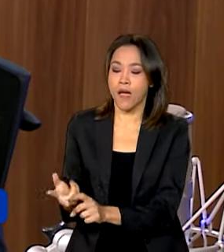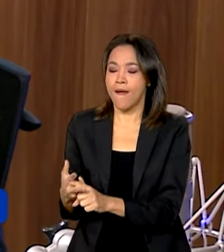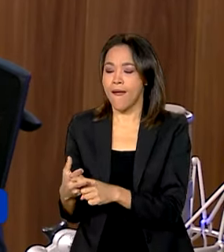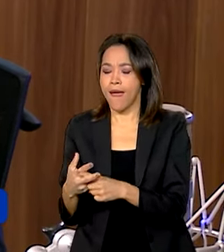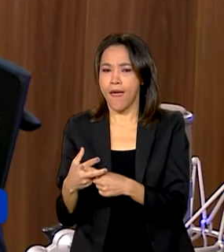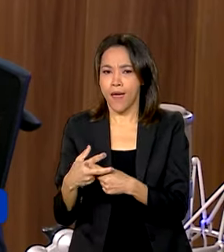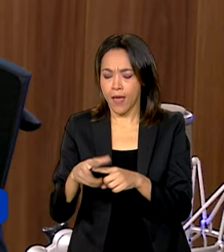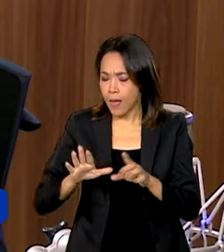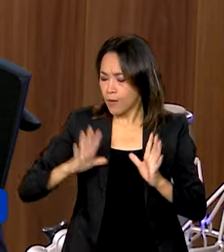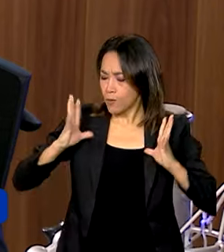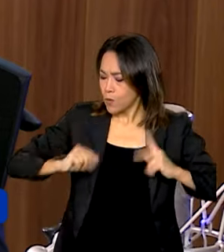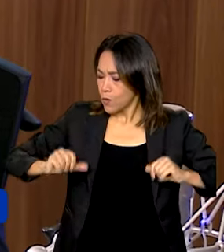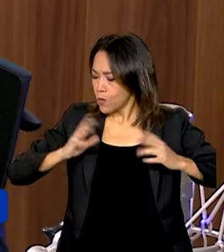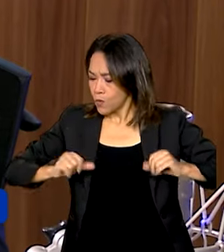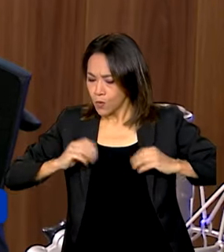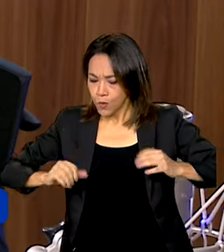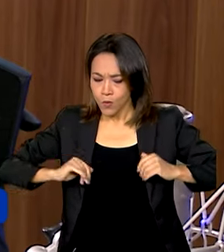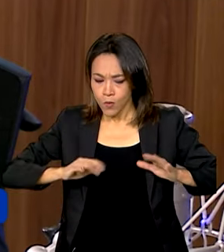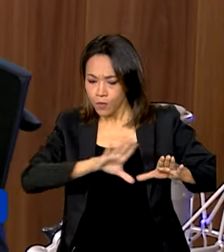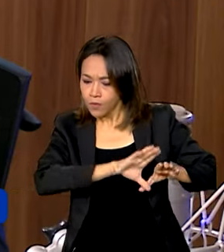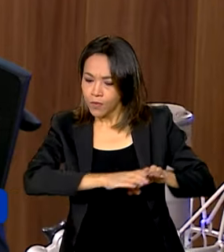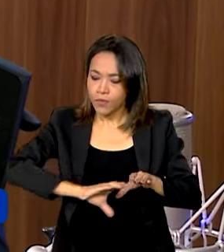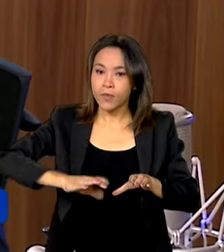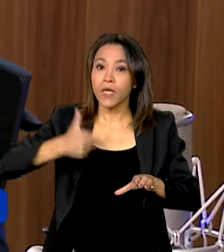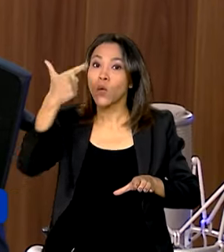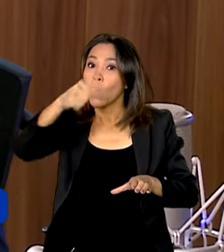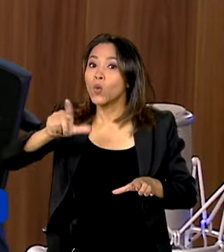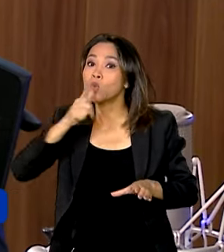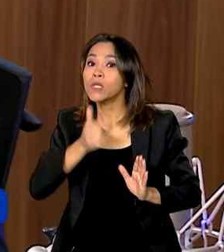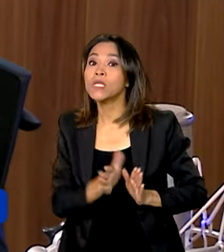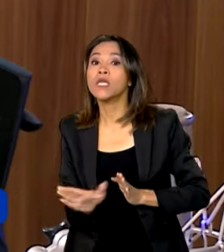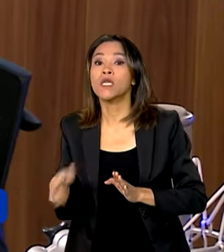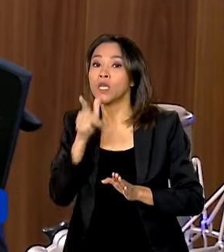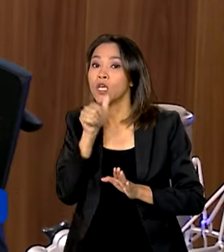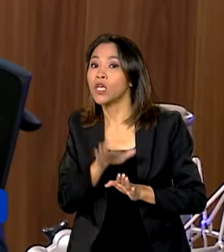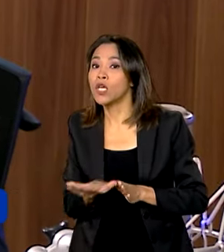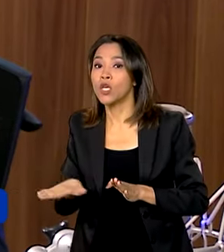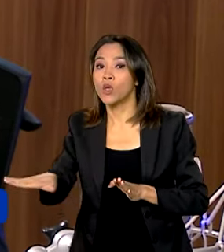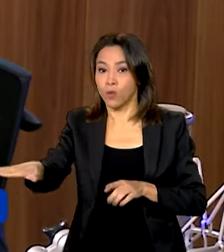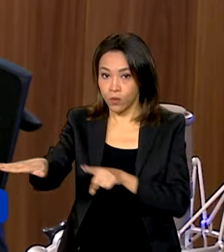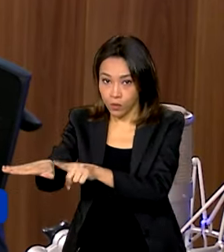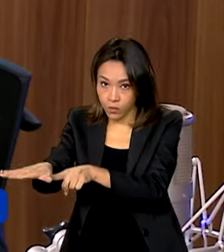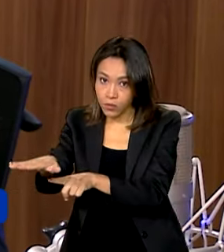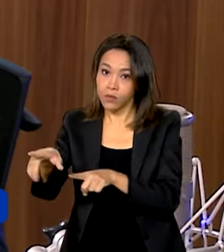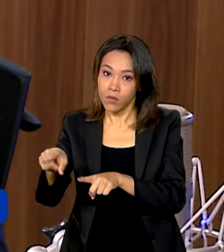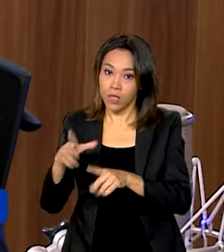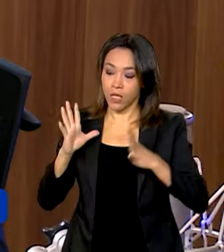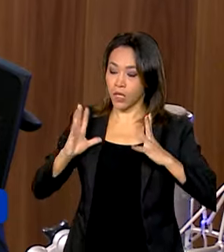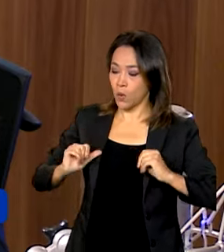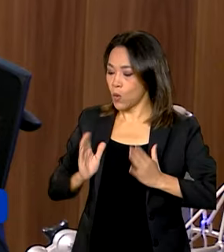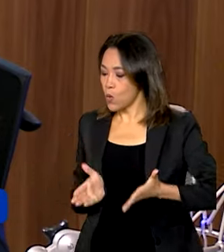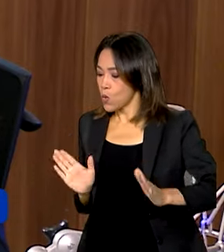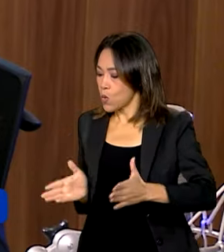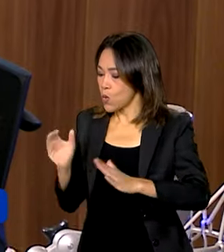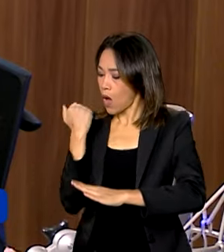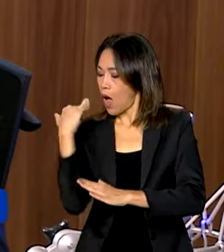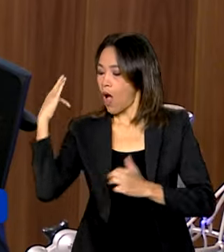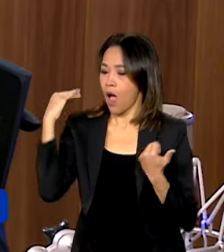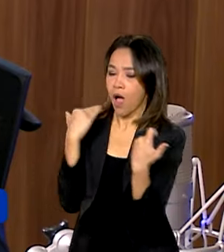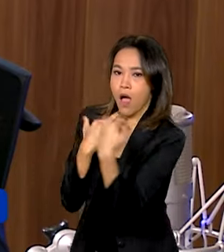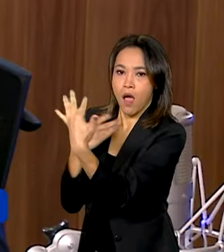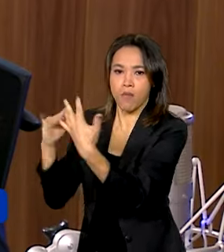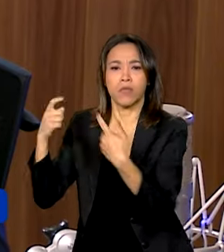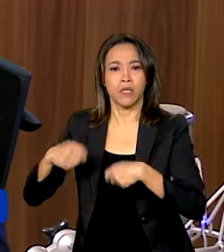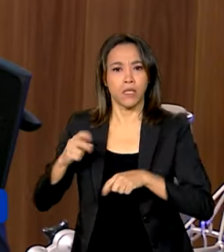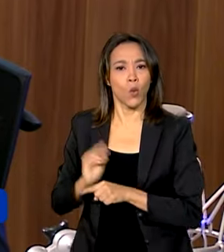São Francisco do Parnaíba né E também outras bacias eh infraestrutura hídrica dentre elas essas 62 que eu tô me